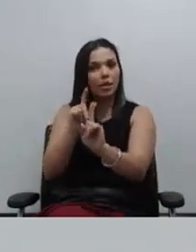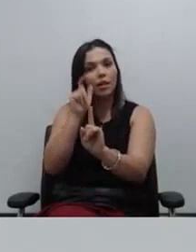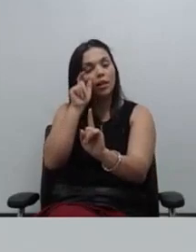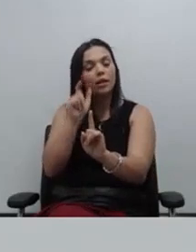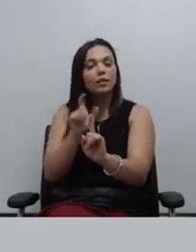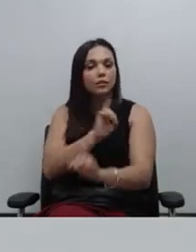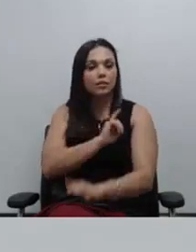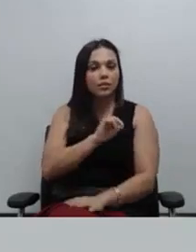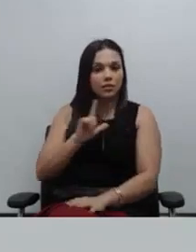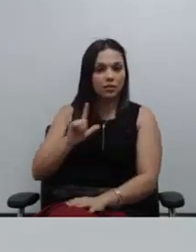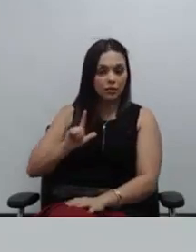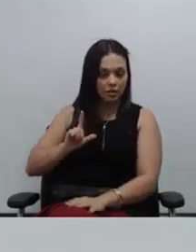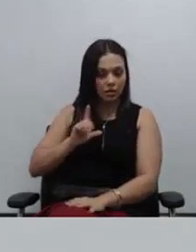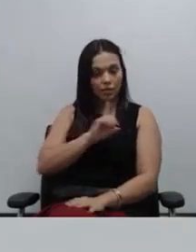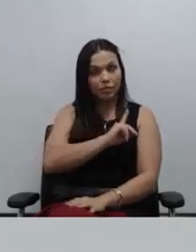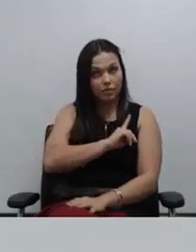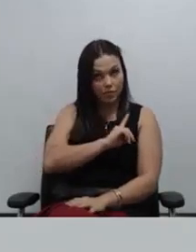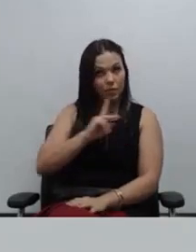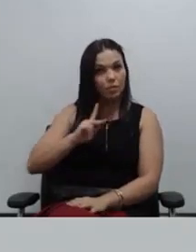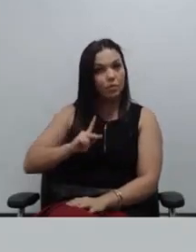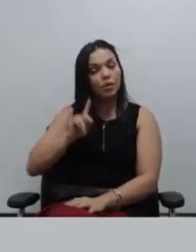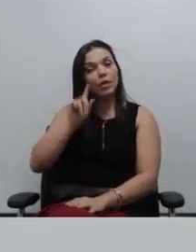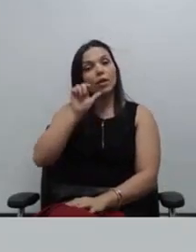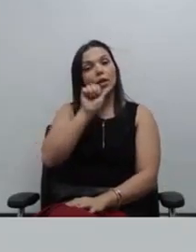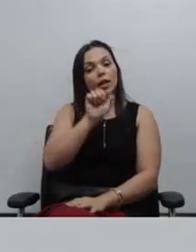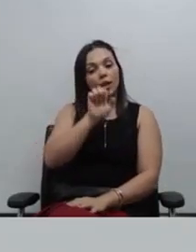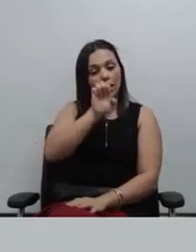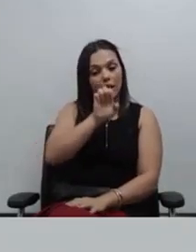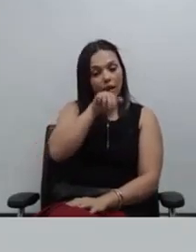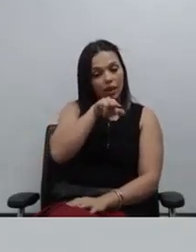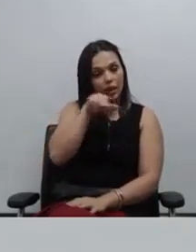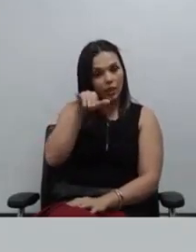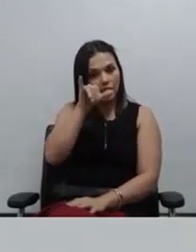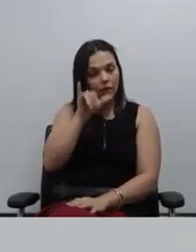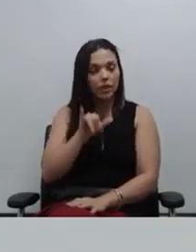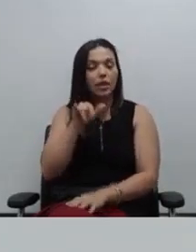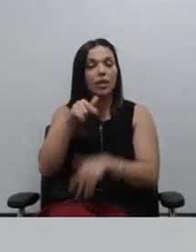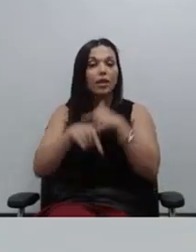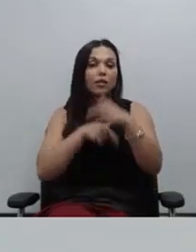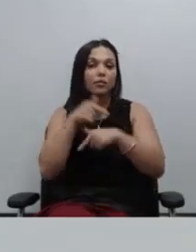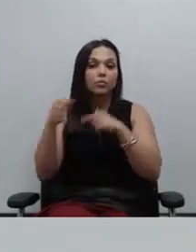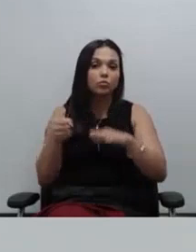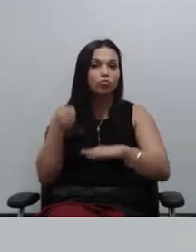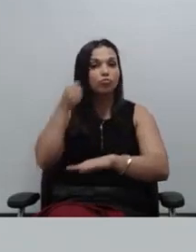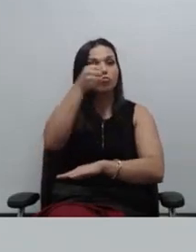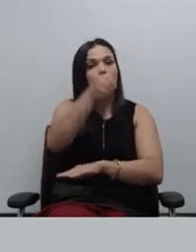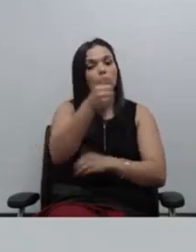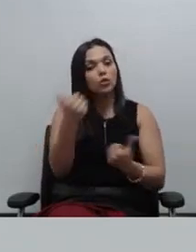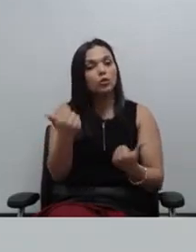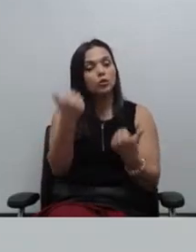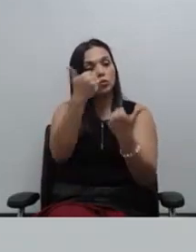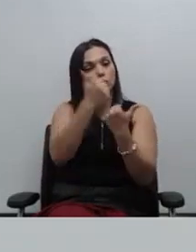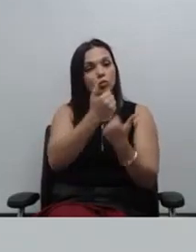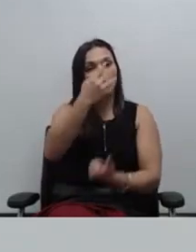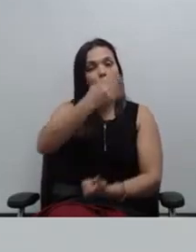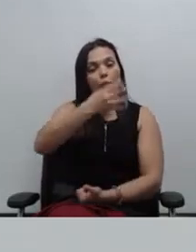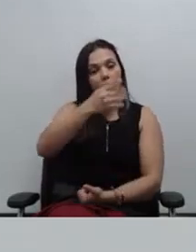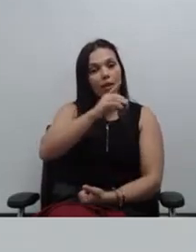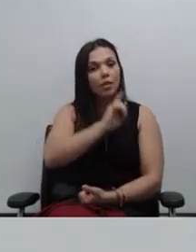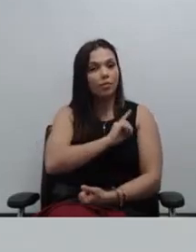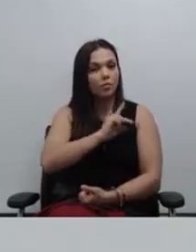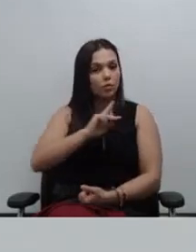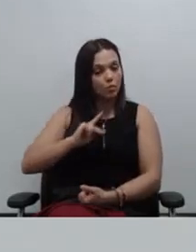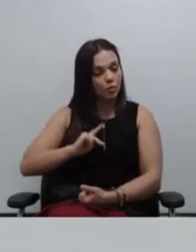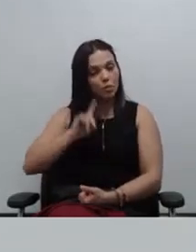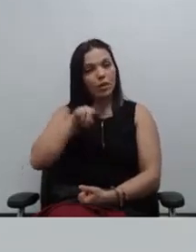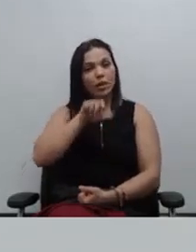pública Emi Pereira Otani, lotada no cargo da Defensoria da Macro-Região 6, que estava designada para substituir a 4ª Defensoria Pública de Avaré,